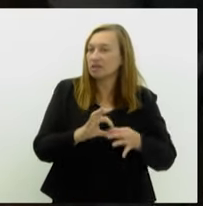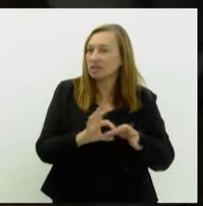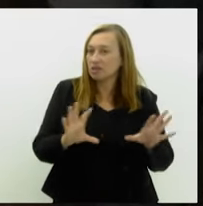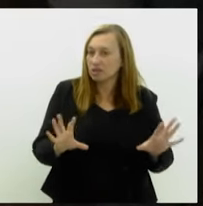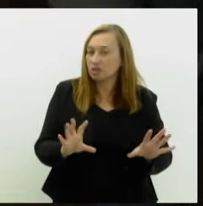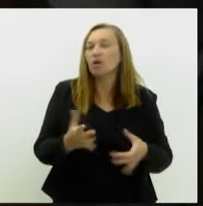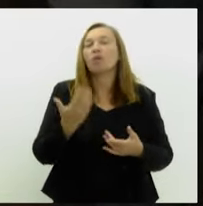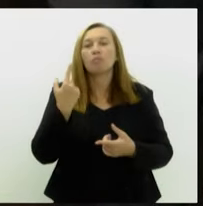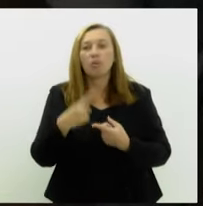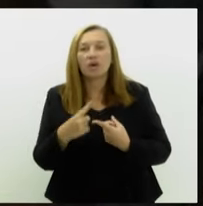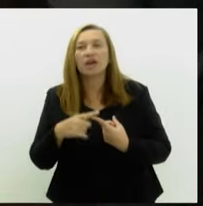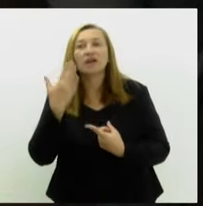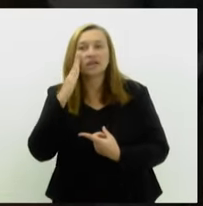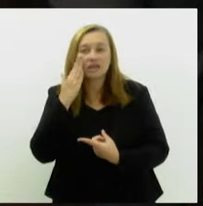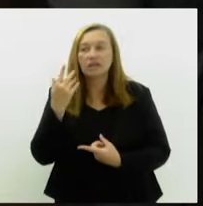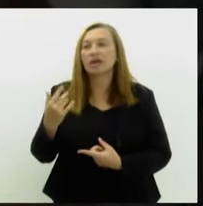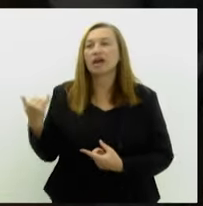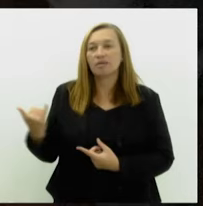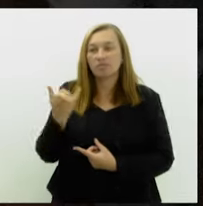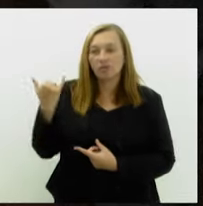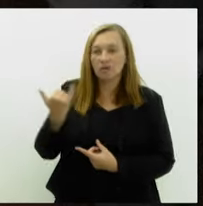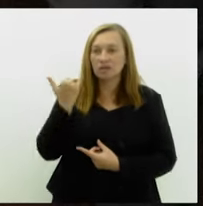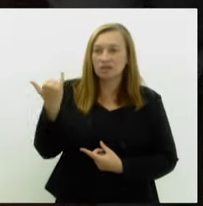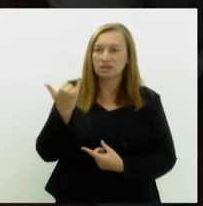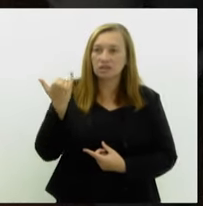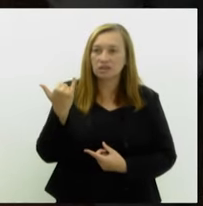porque entendemos a importância